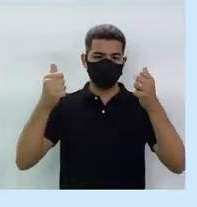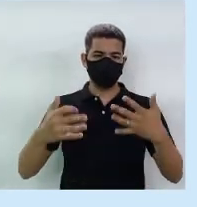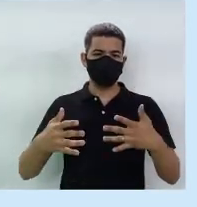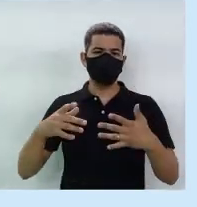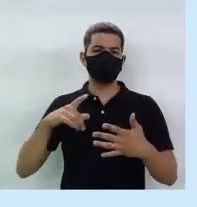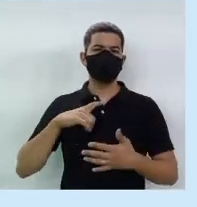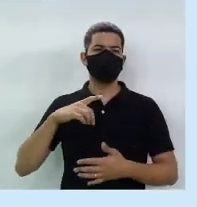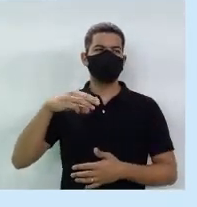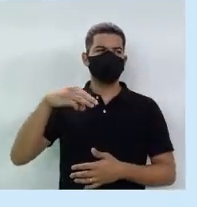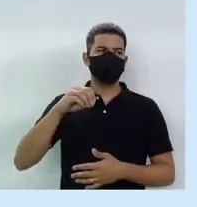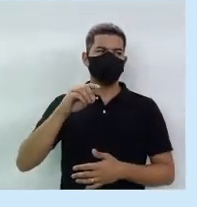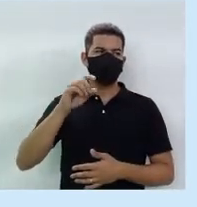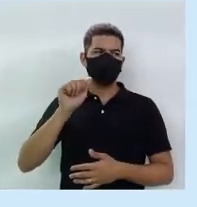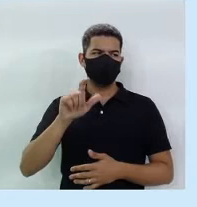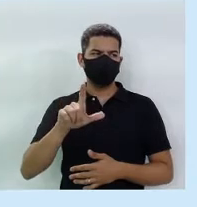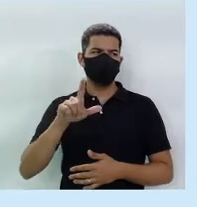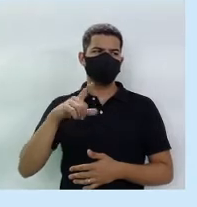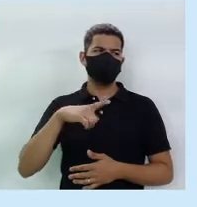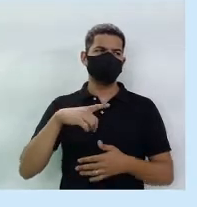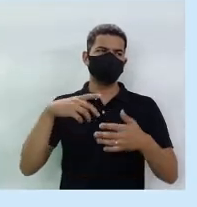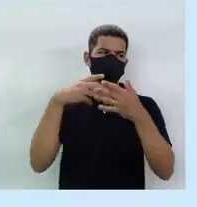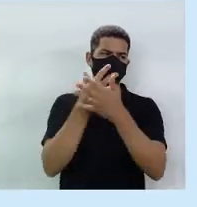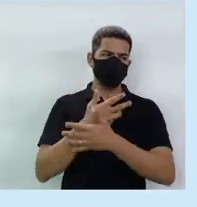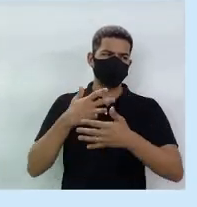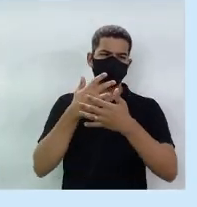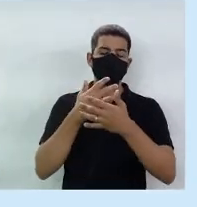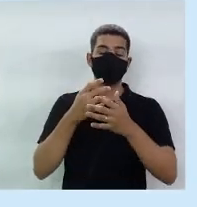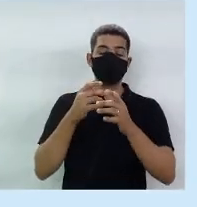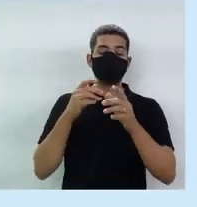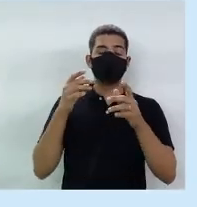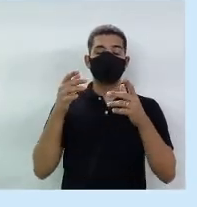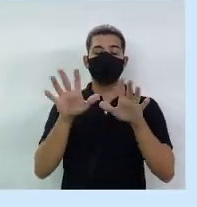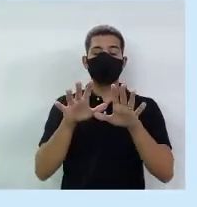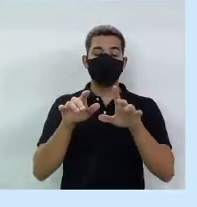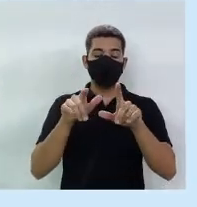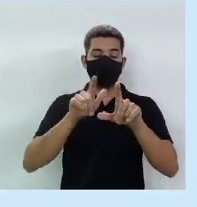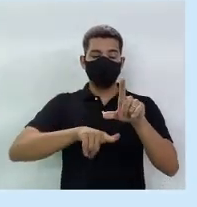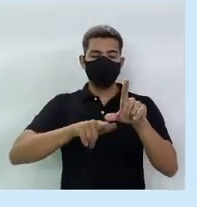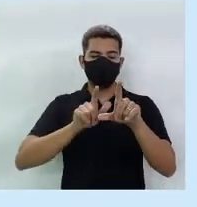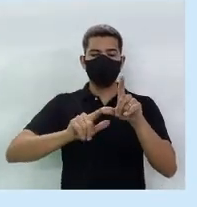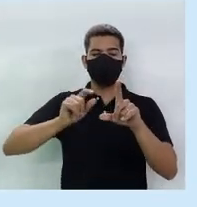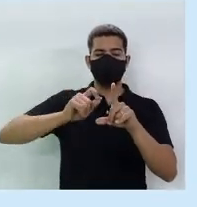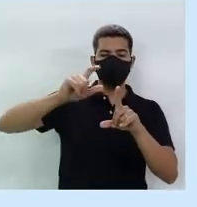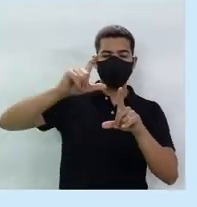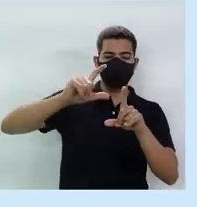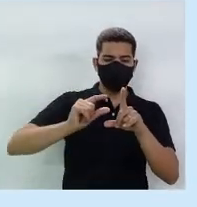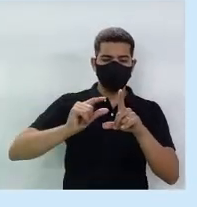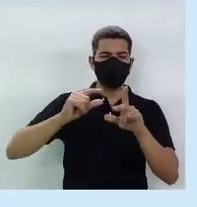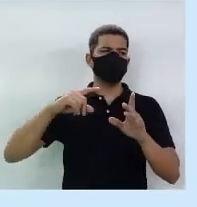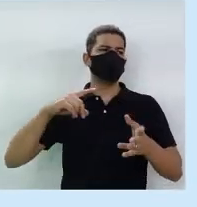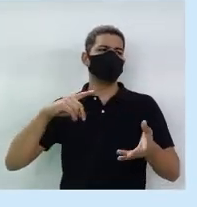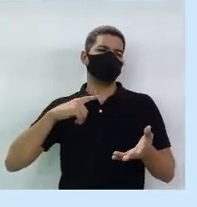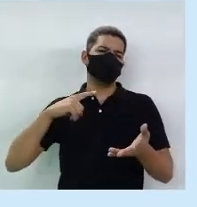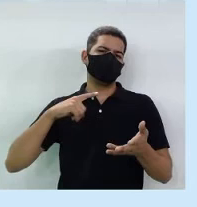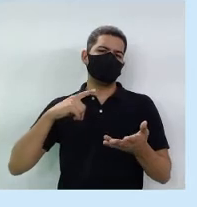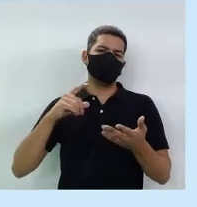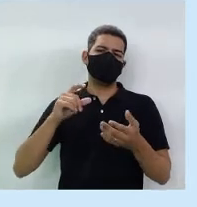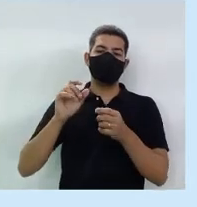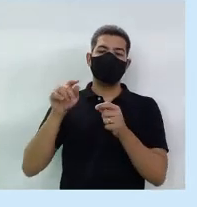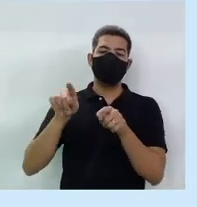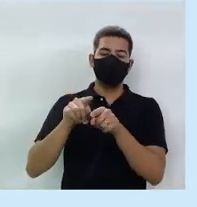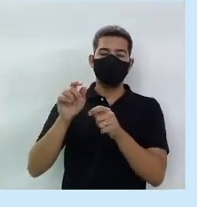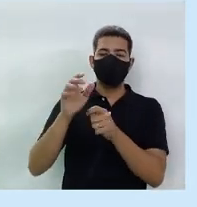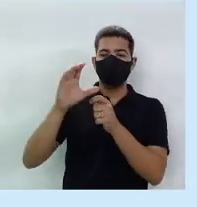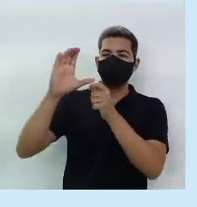o quê? As letras de tamanho diferente, certos balõezinhos, certo? Tudo isso transmite